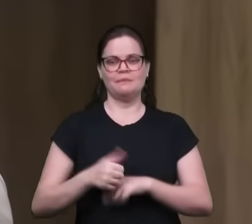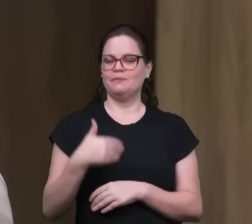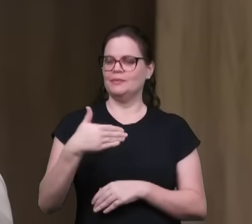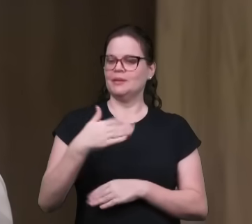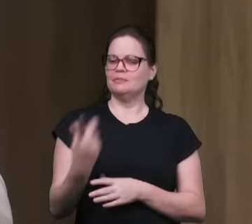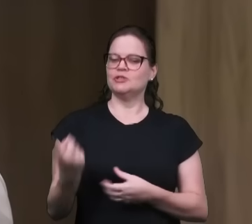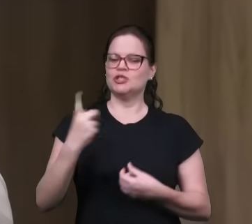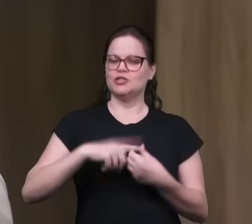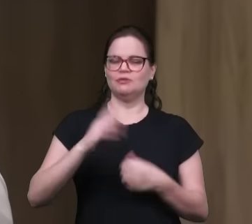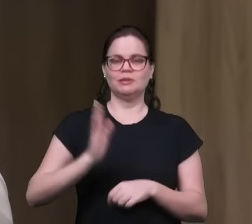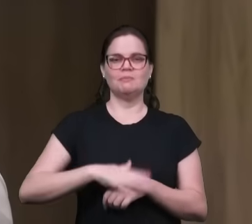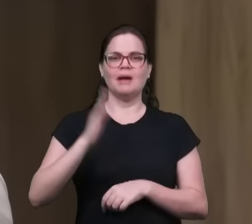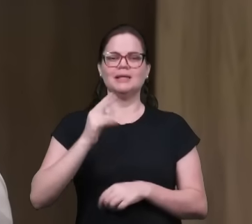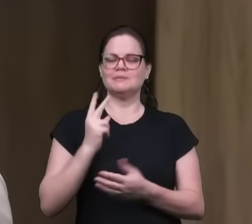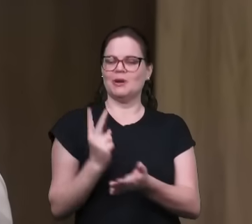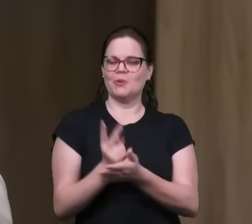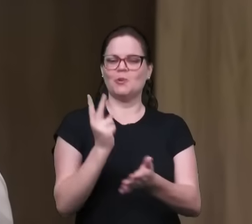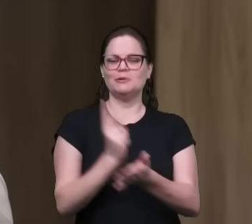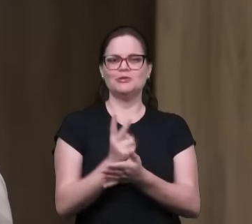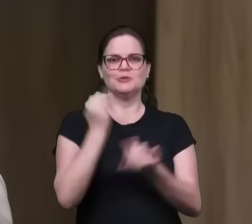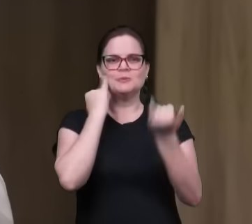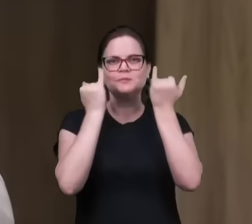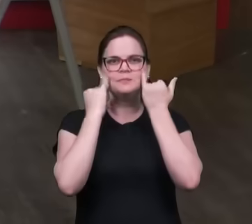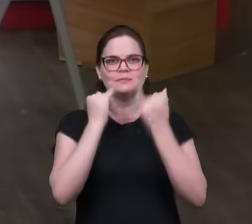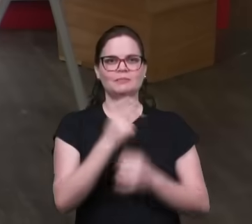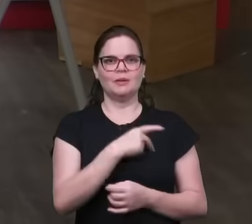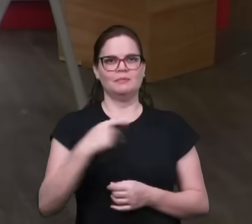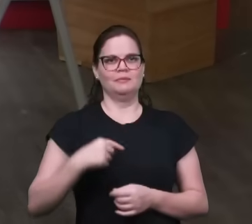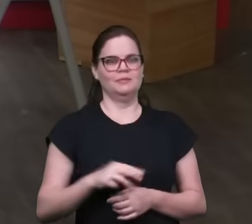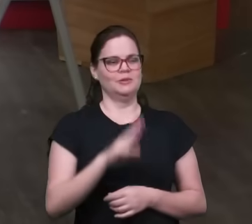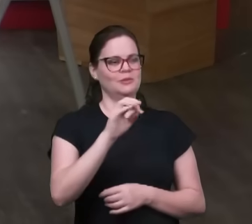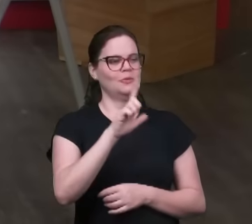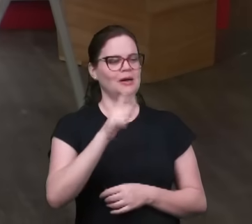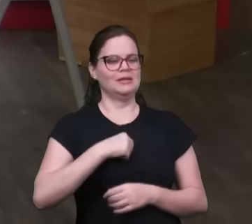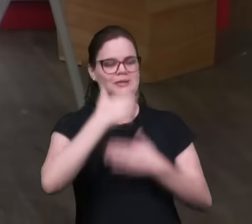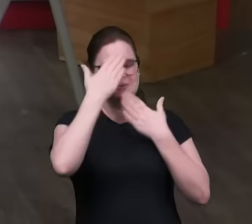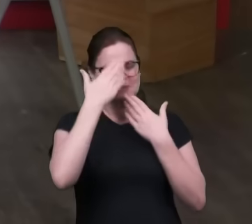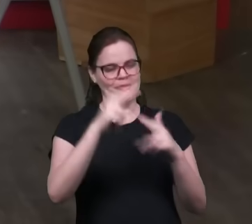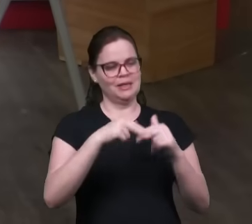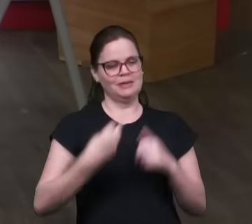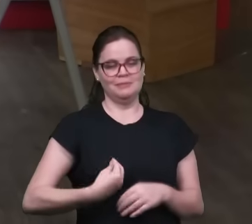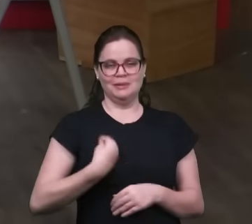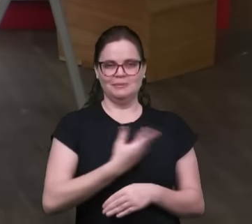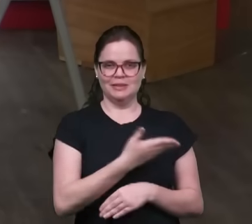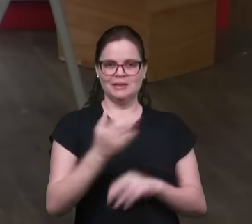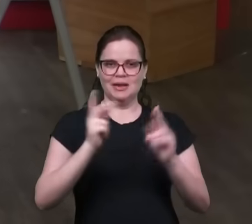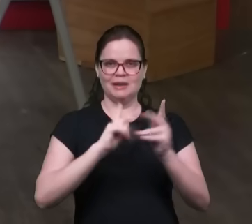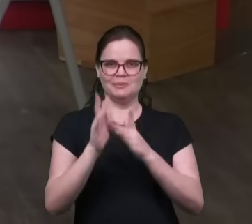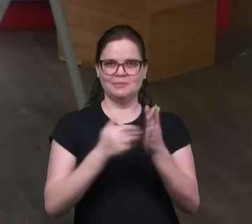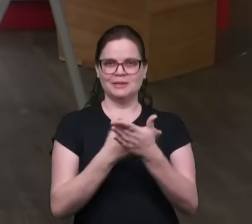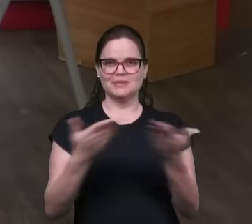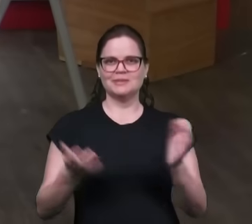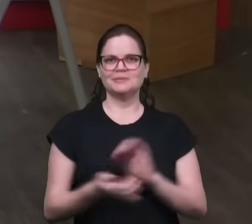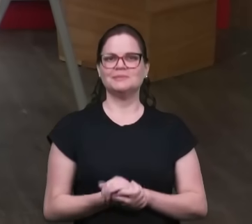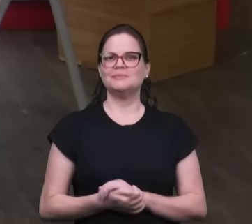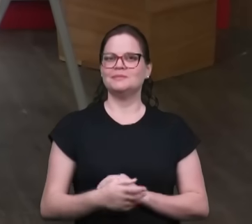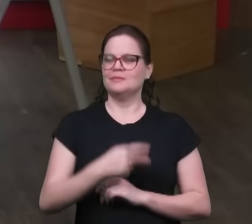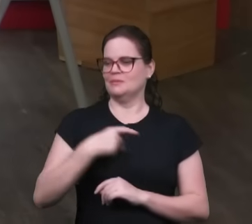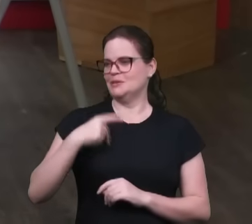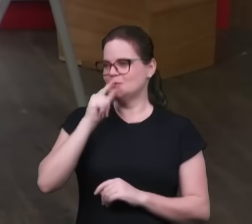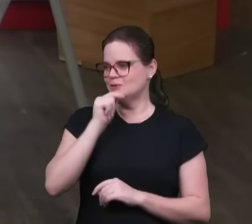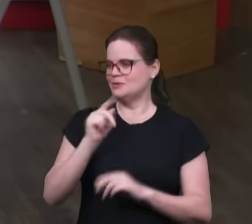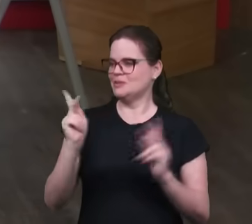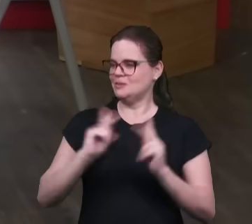estaremos de volta para continuarmos o nosso programa. Pastor Wallace, muito obrigado pela sua participação. A paz do Senhor. A paz do Senhor Gilson, é sempre